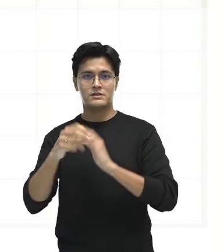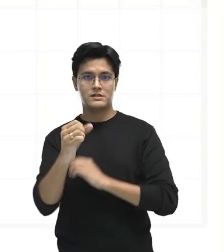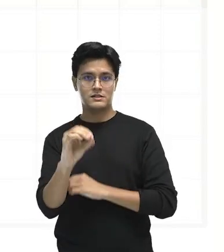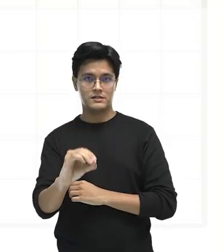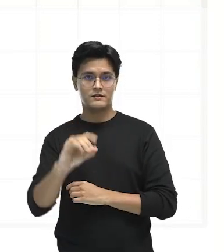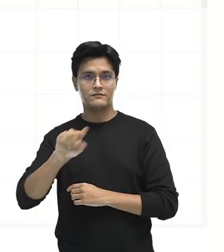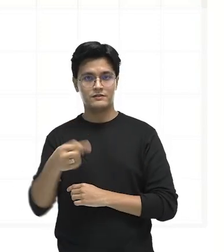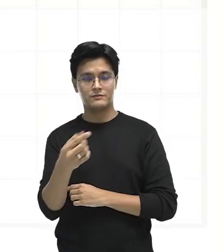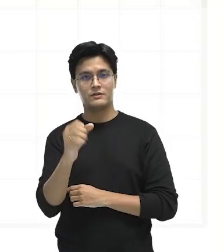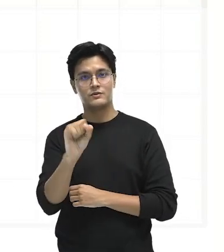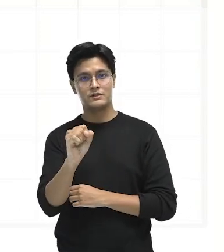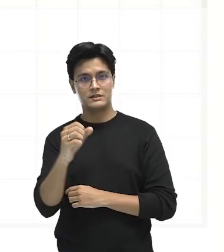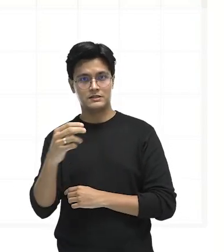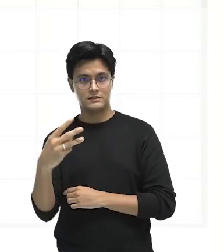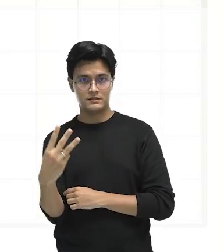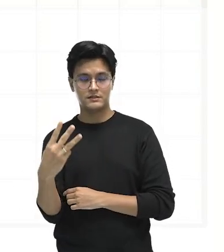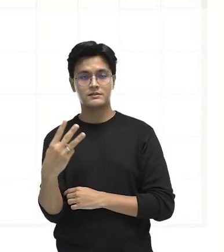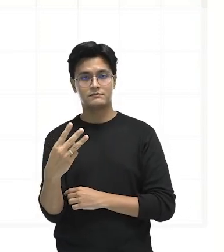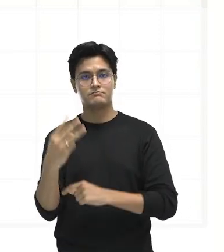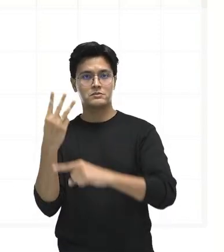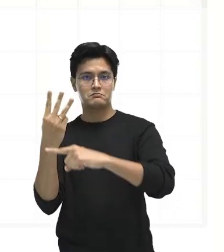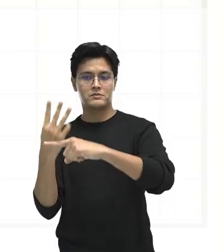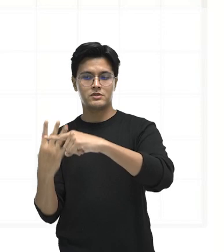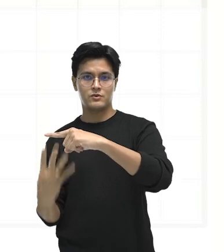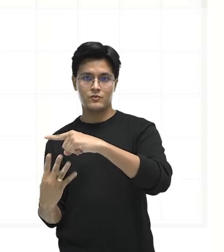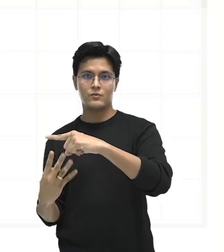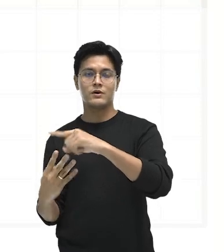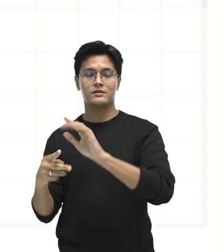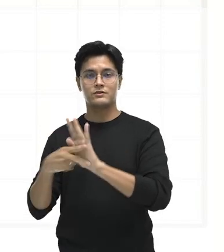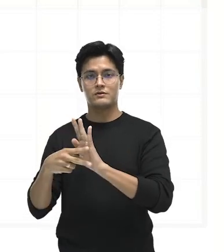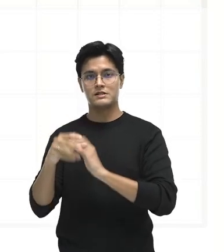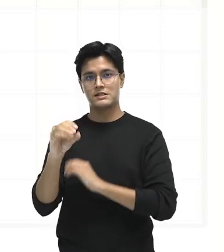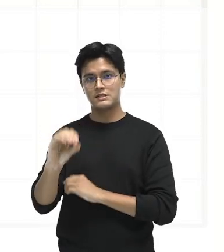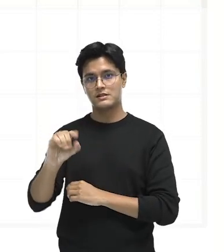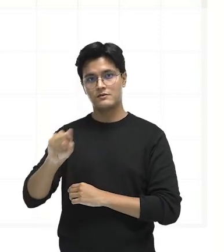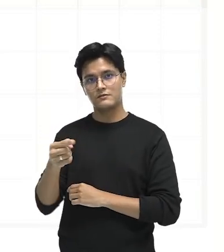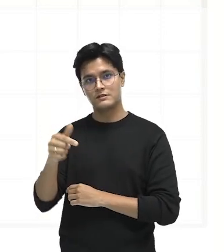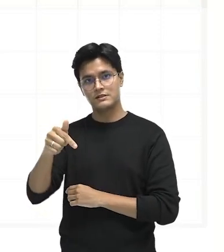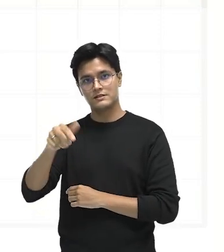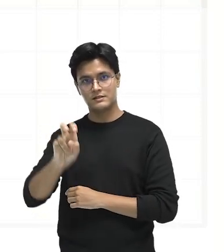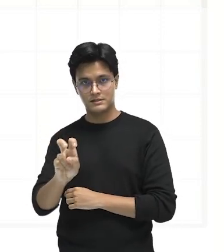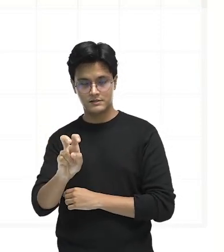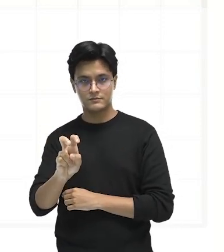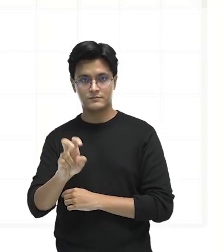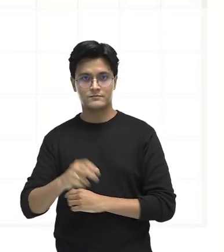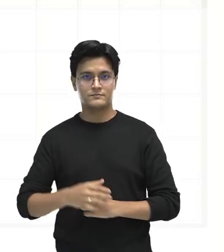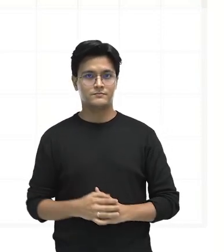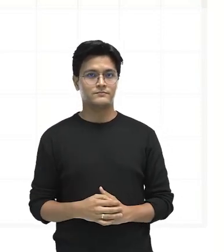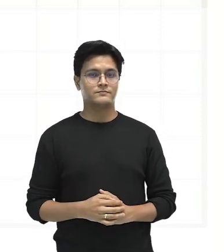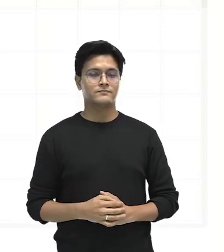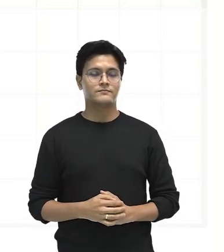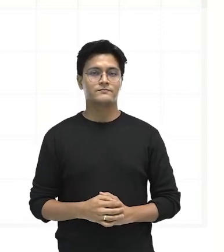0,83 e 3 dividido para 4 é igual a 0,75, né?